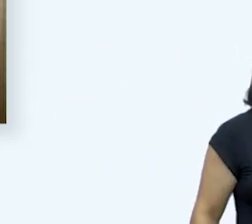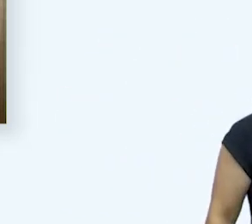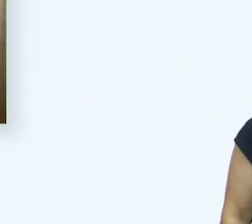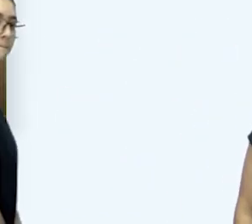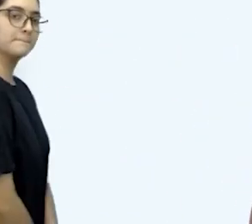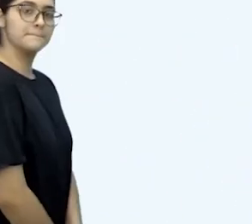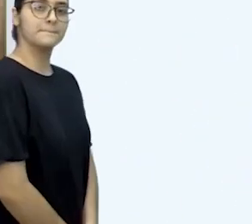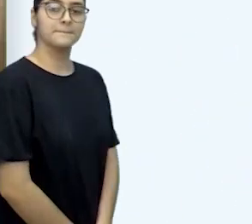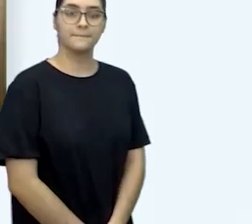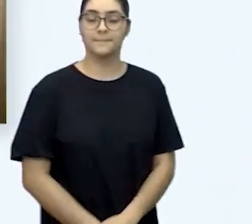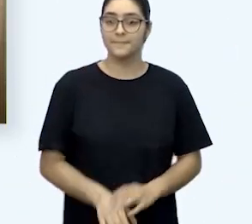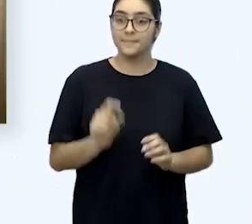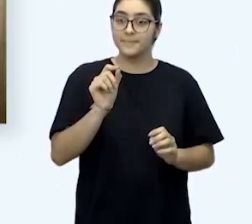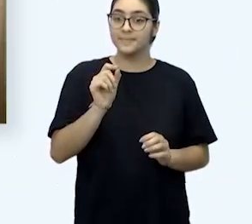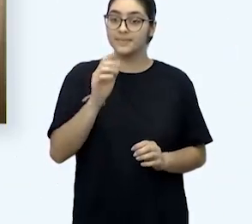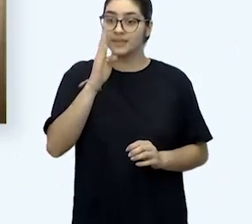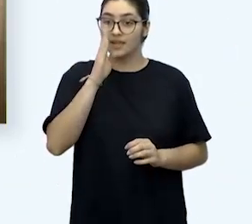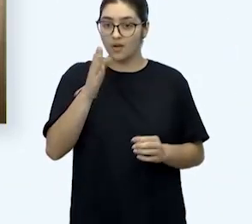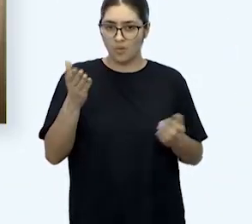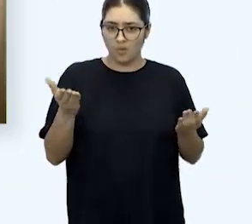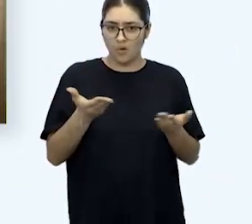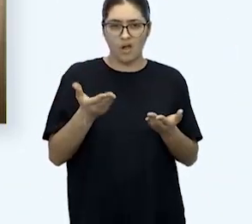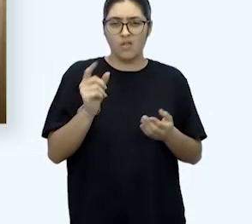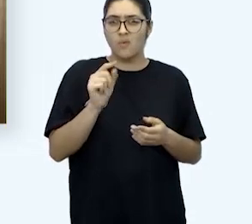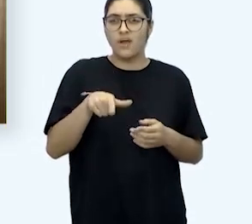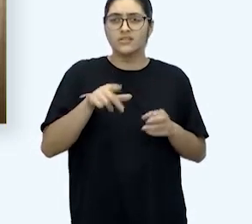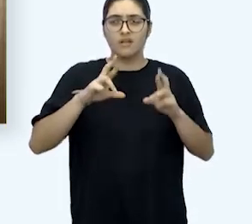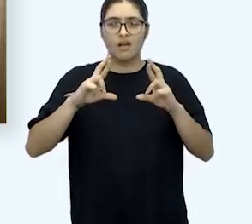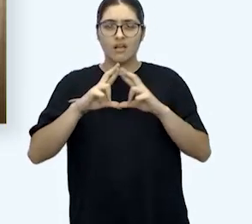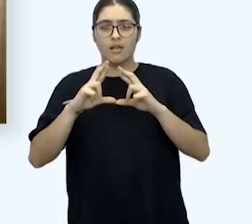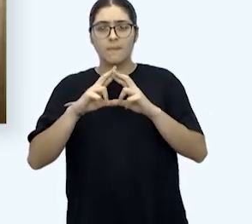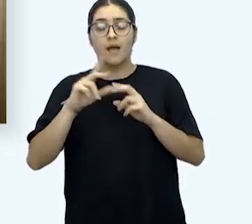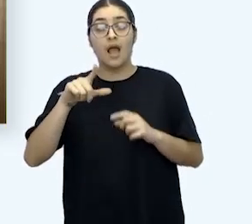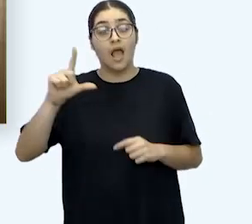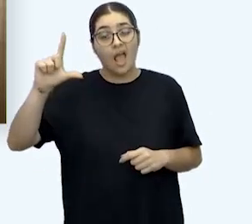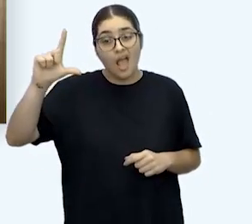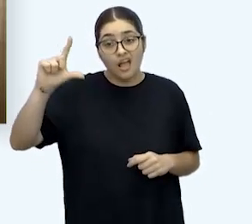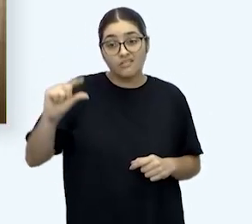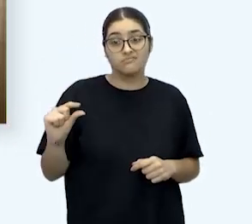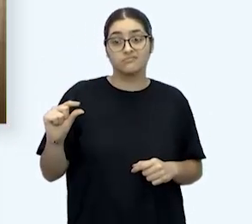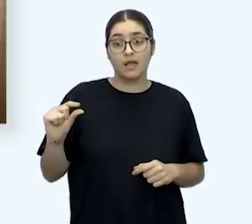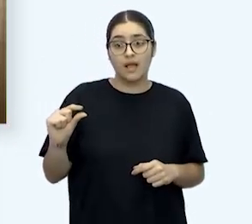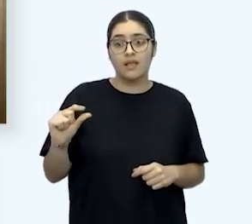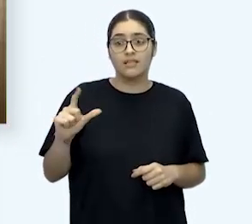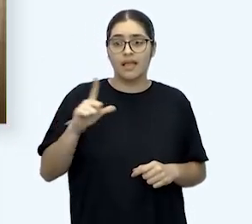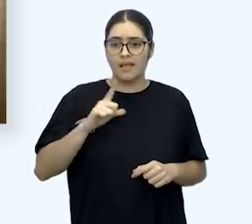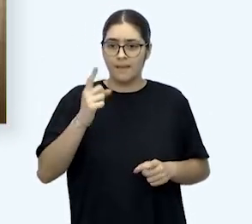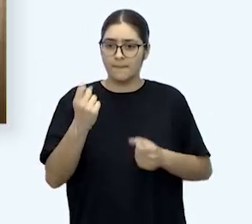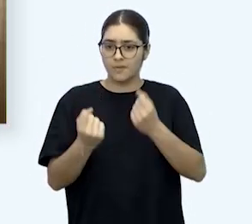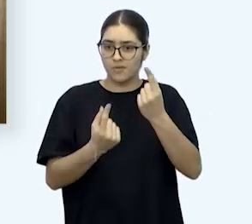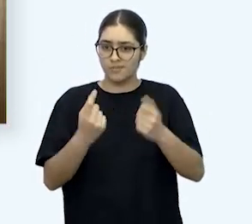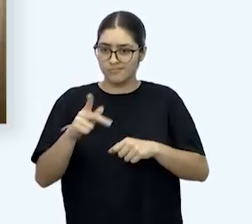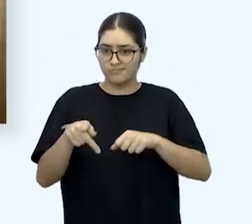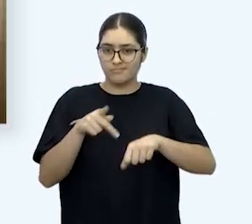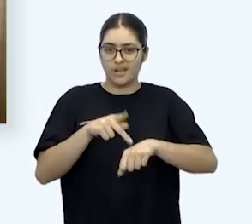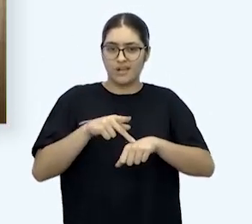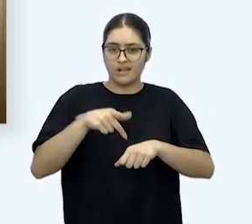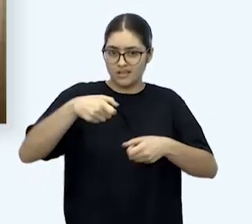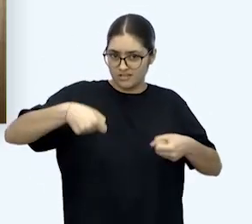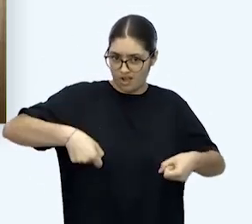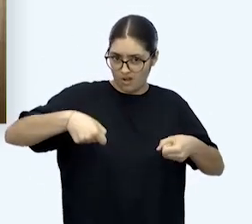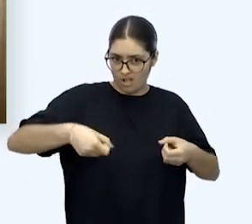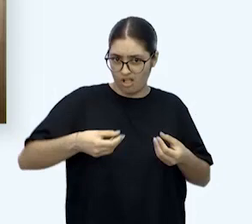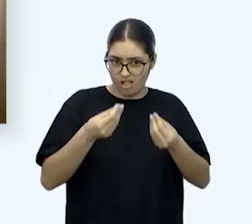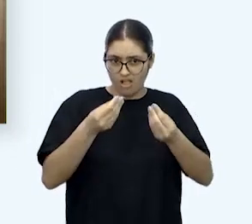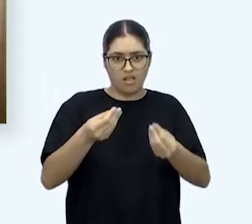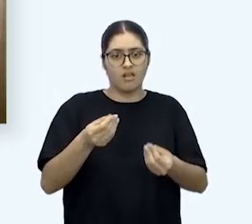é apenas reciclar e reaproveitar, não, mas reduzir. É por isso que em alguns países, em vez de darem essas sacolinhas,